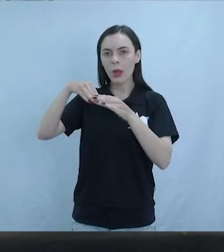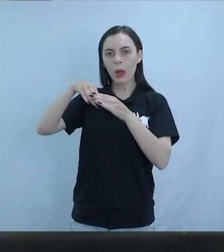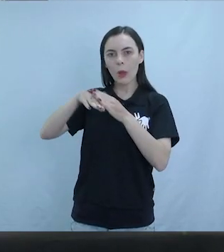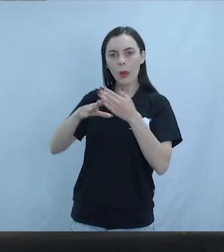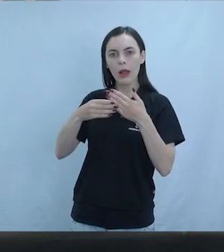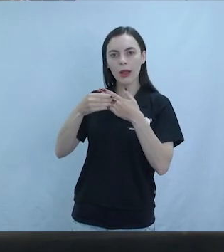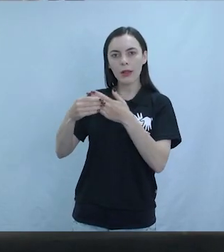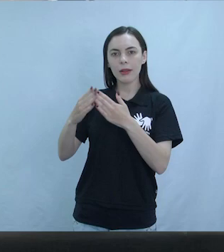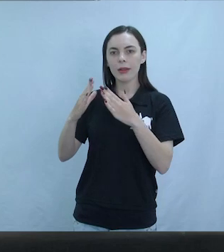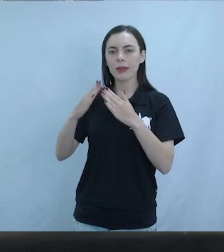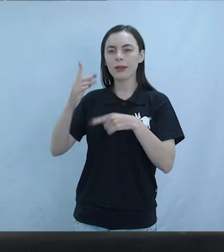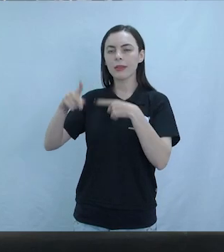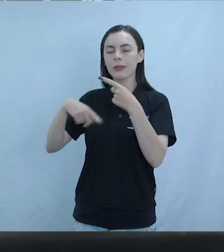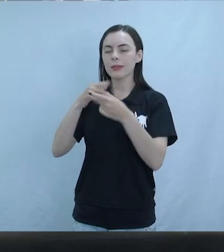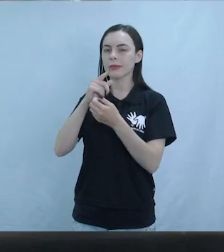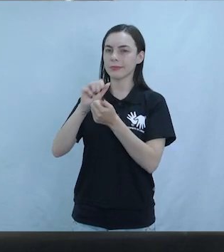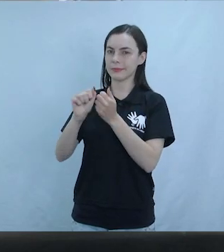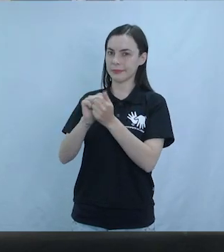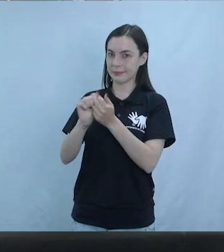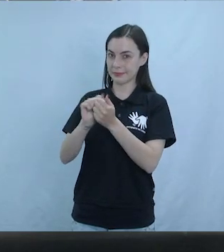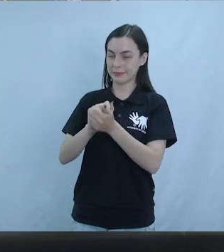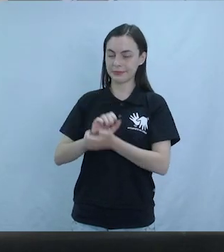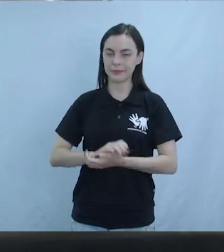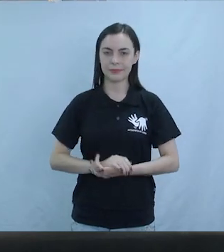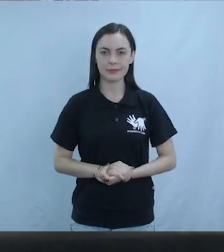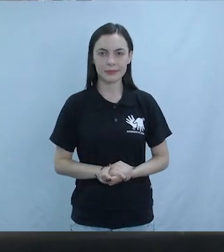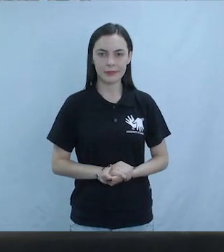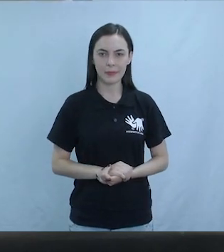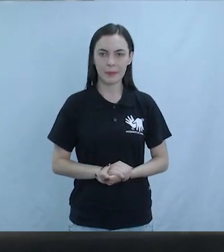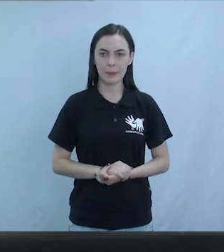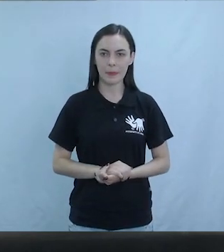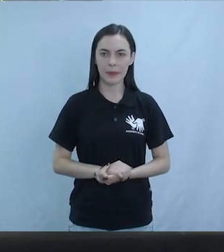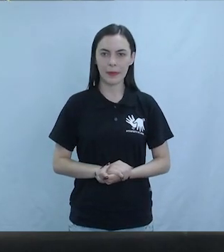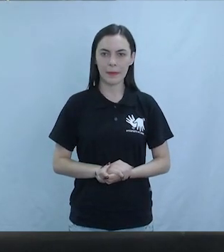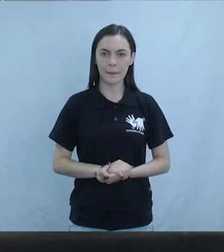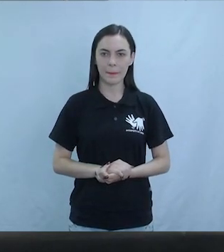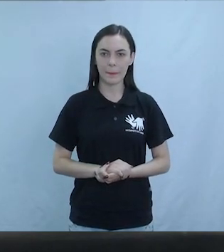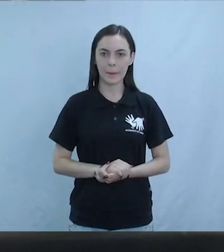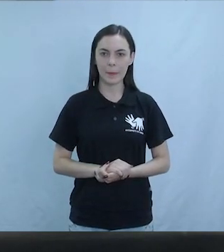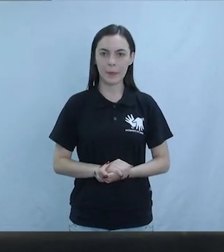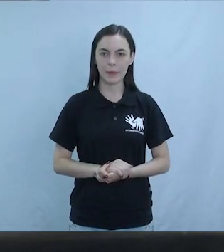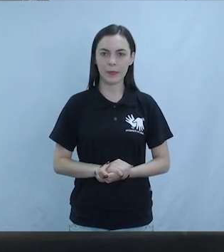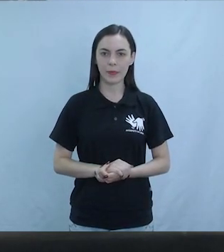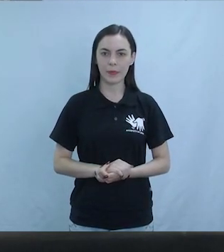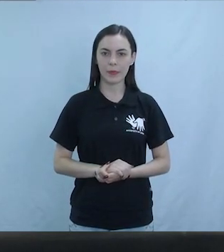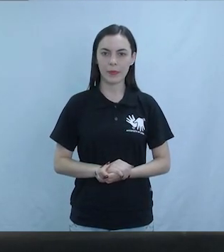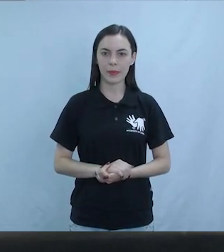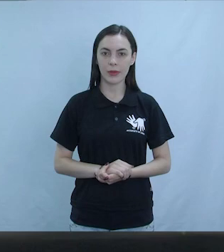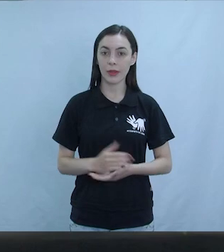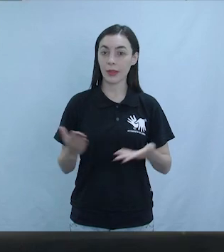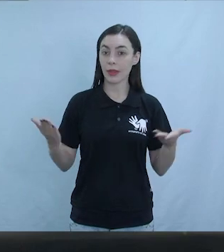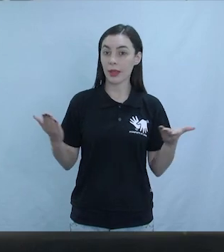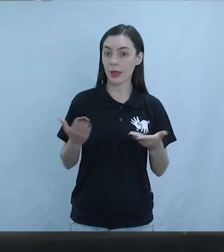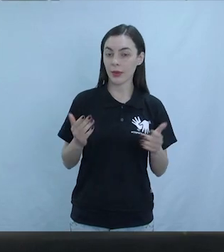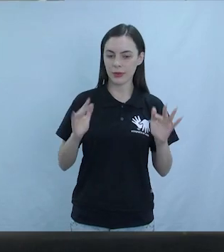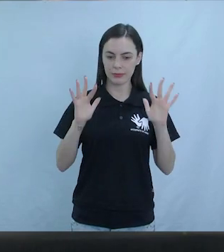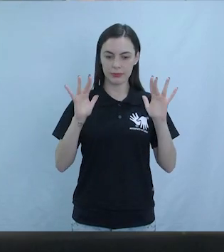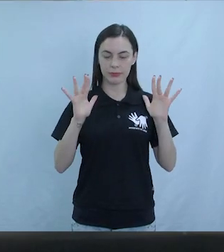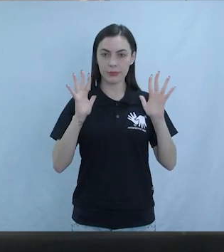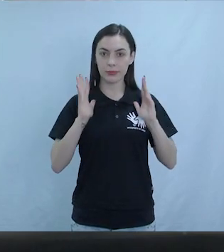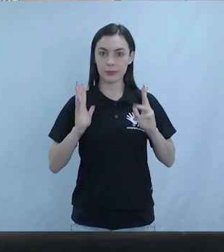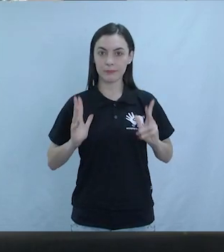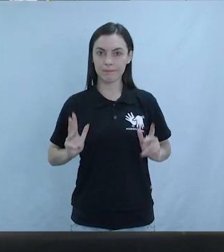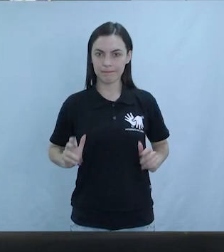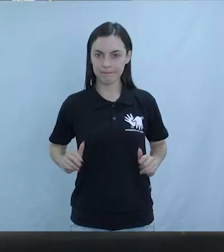vamos levar para casa para lavá-la. E guardamos e vamos agora higienizar as nossas mãos, não é